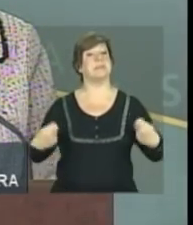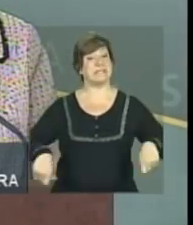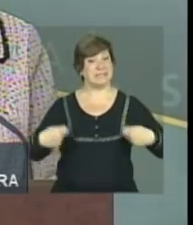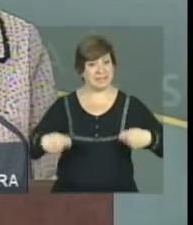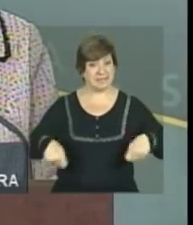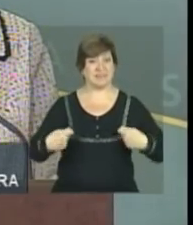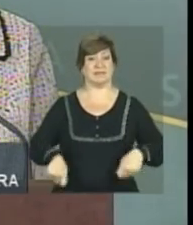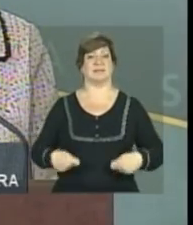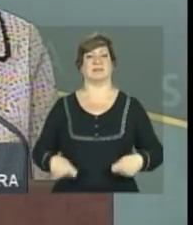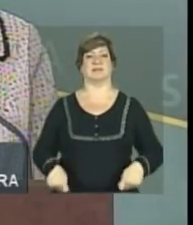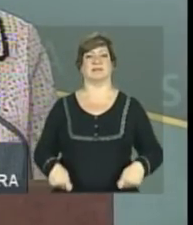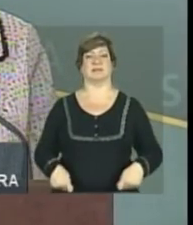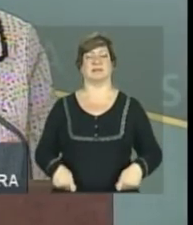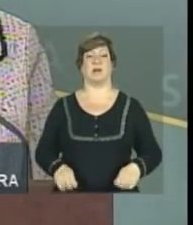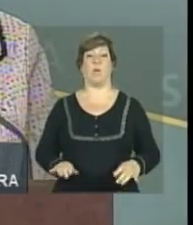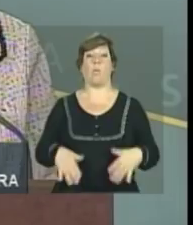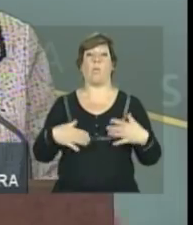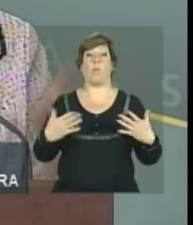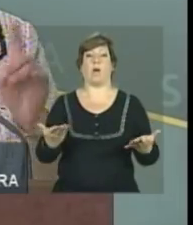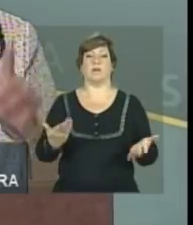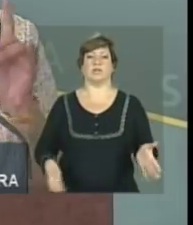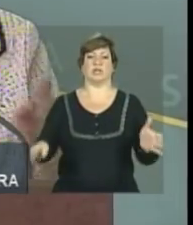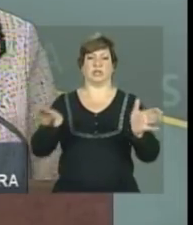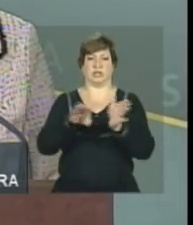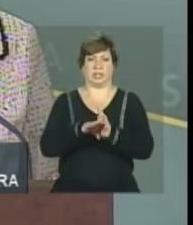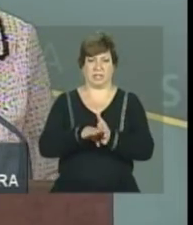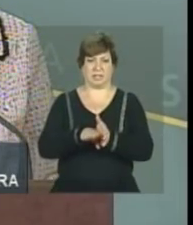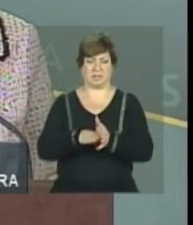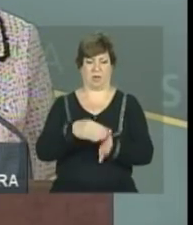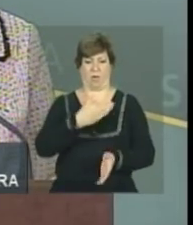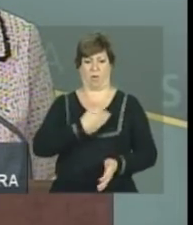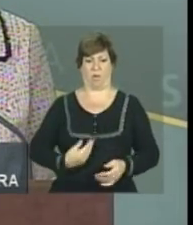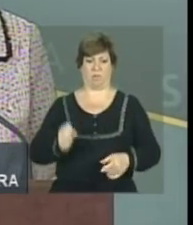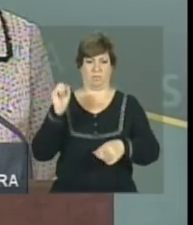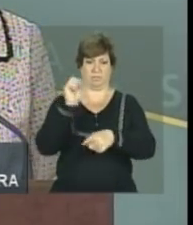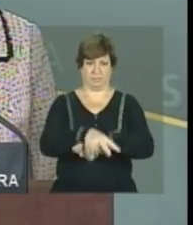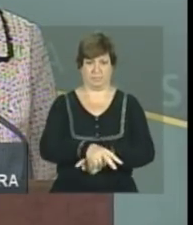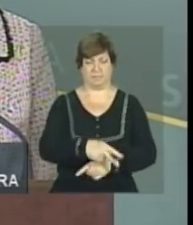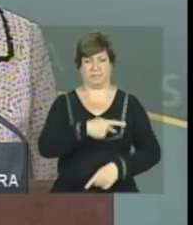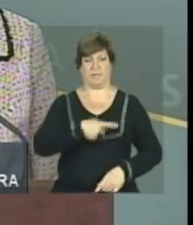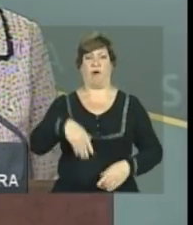necessário, quando se chega ao governo eleito pelo voto popular,